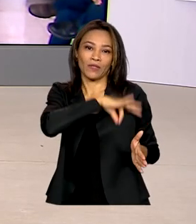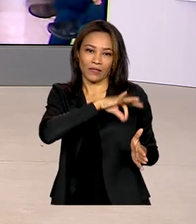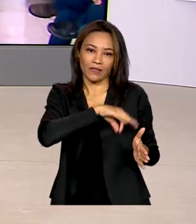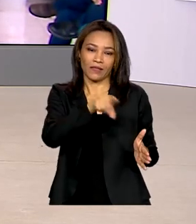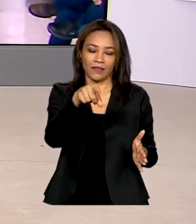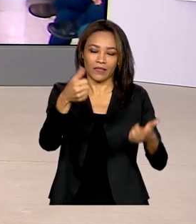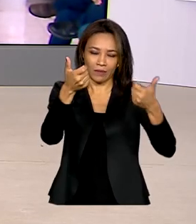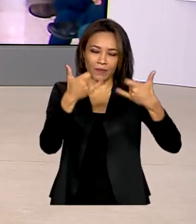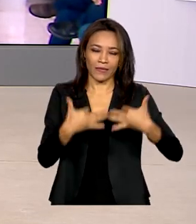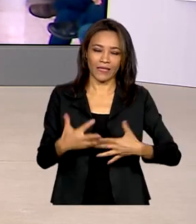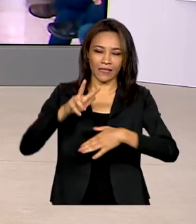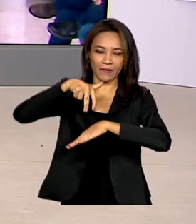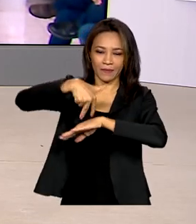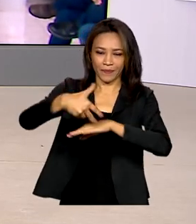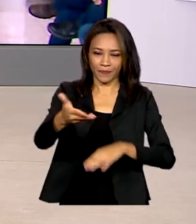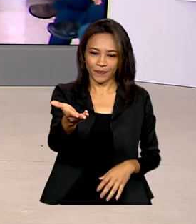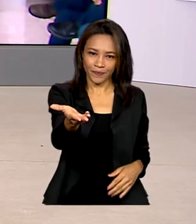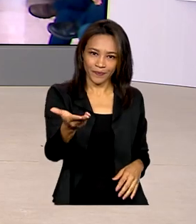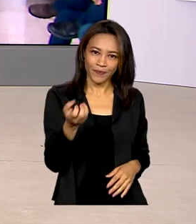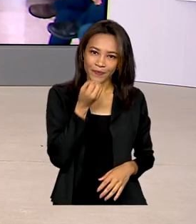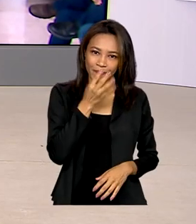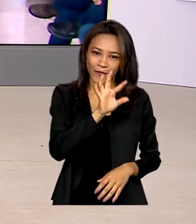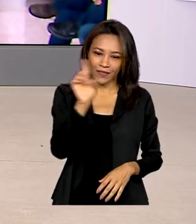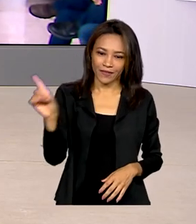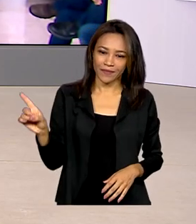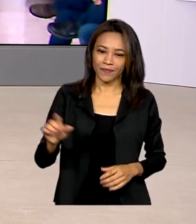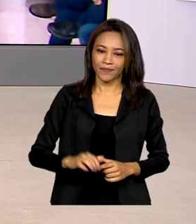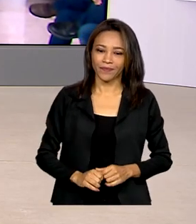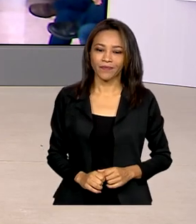informações. Glauco, bom dia para você.